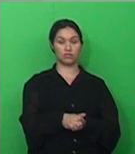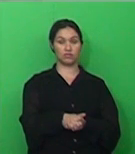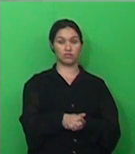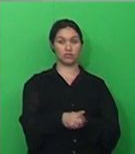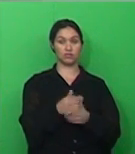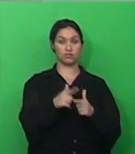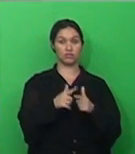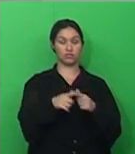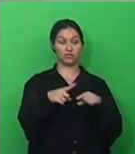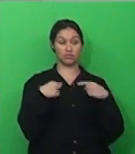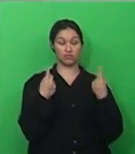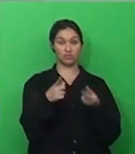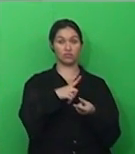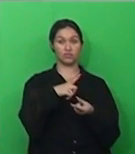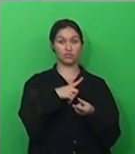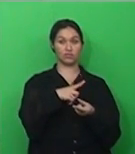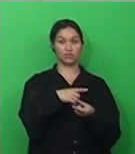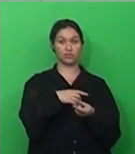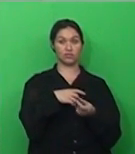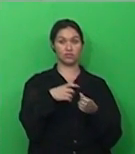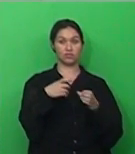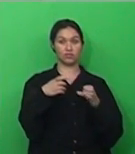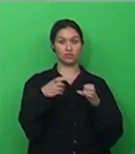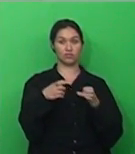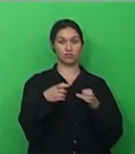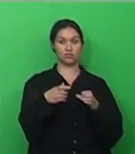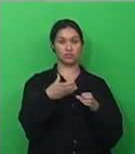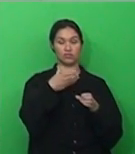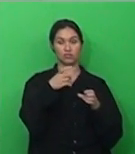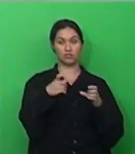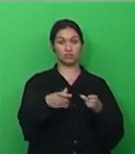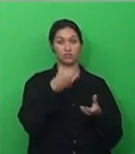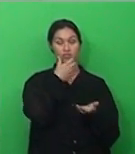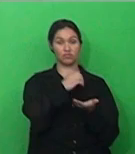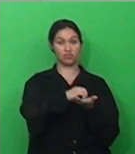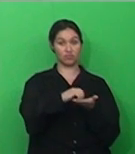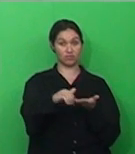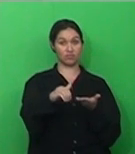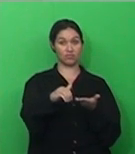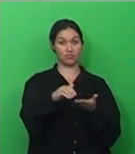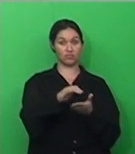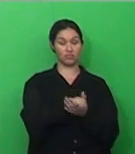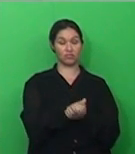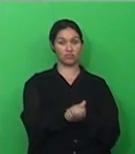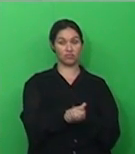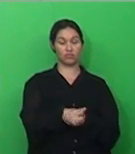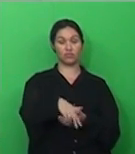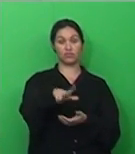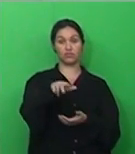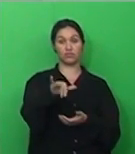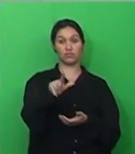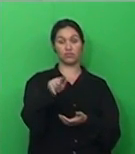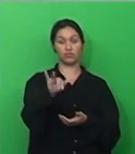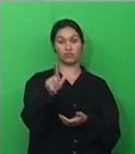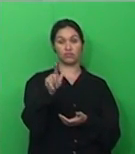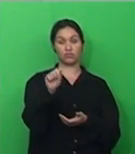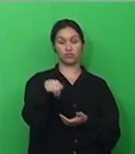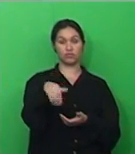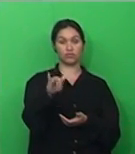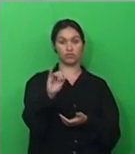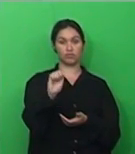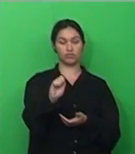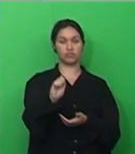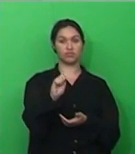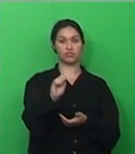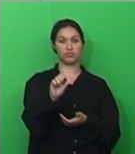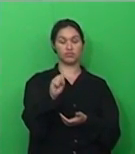nós já temos a secretaria específica para isso, que é a vigilância sanitária, dentro da secretaria. Então, a vigilância sanitária ela tem